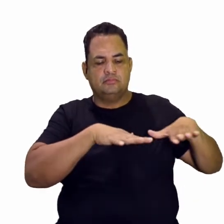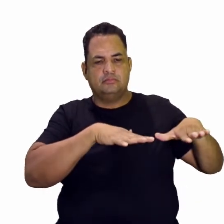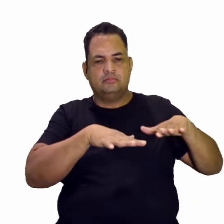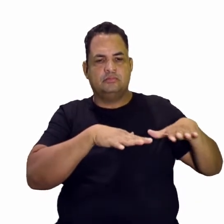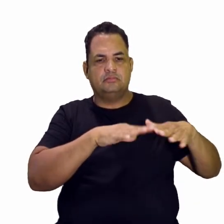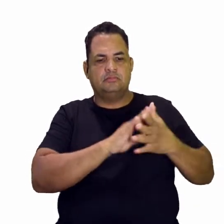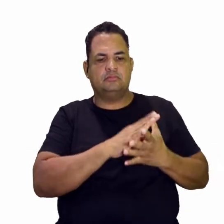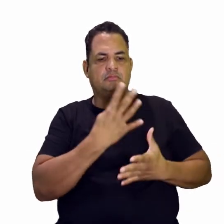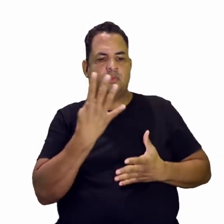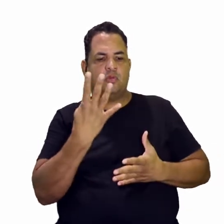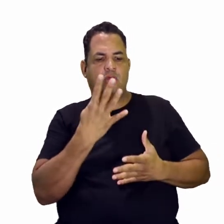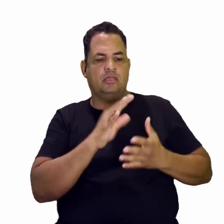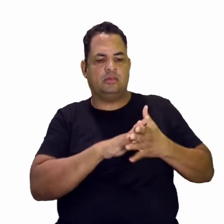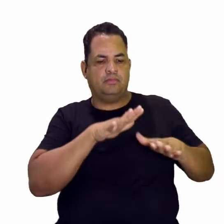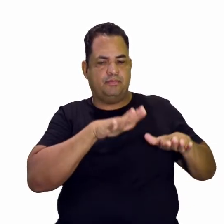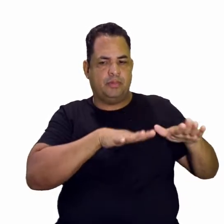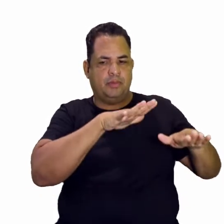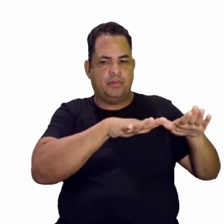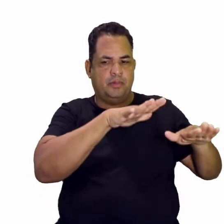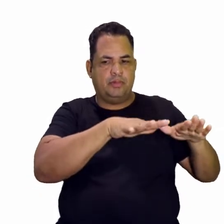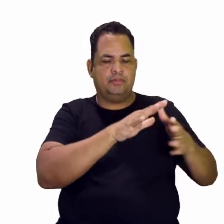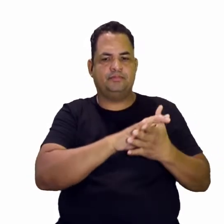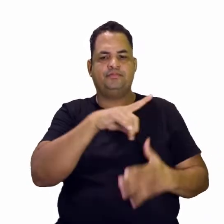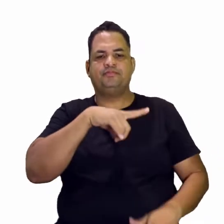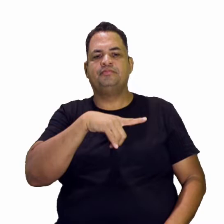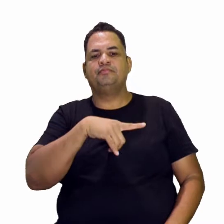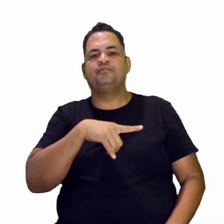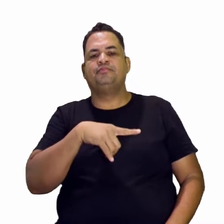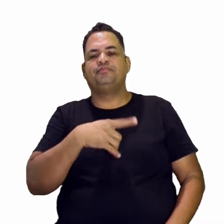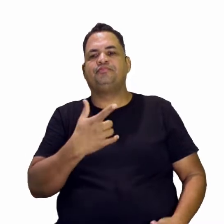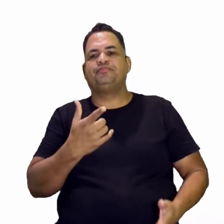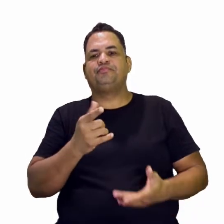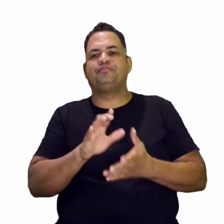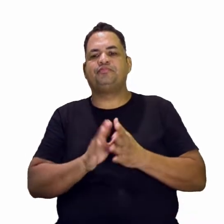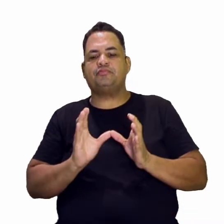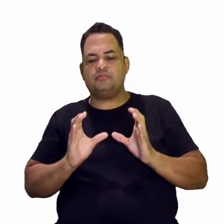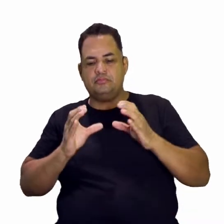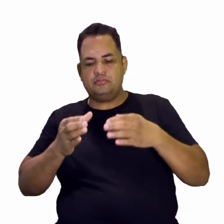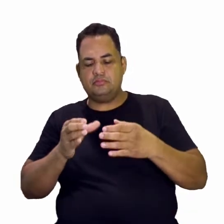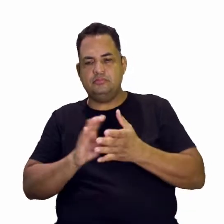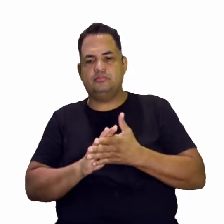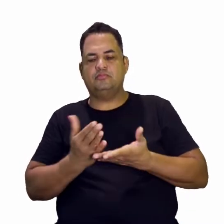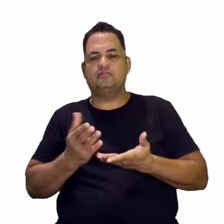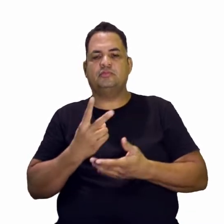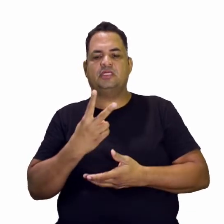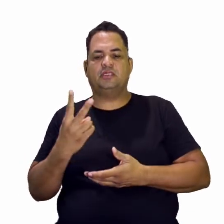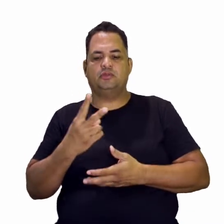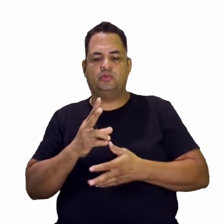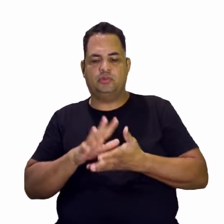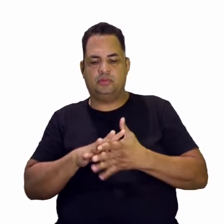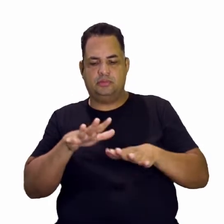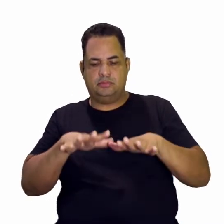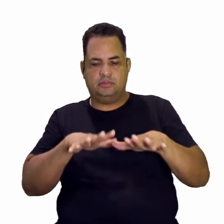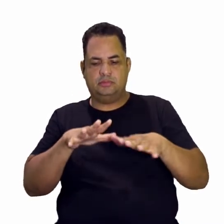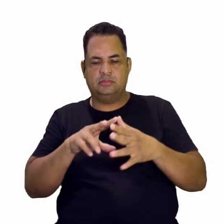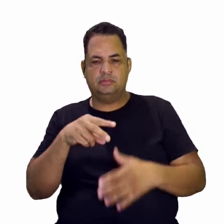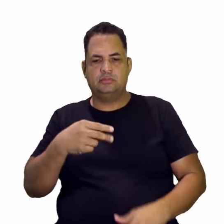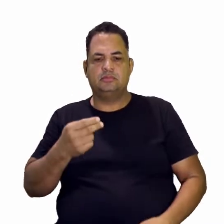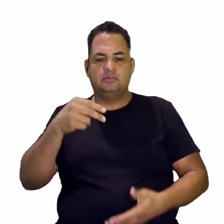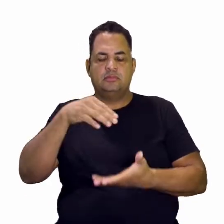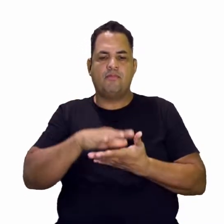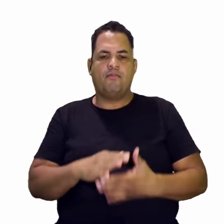sobre 4 patas. Não, eu tenho organismos, animais que se locomovem por 2 patas, os bípedes